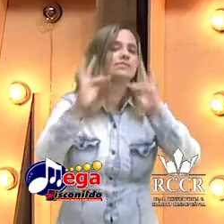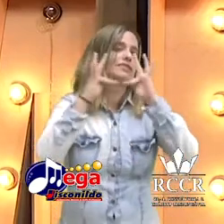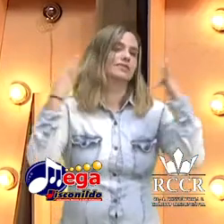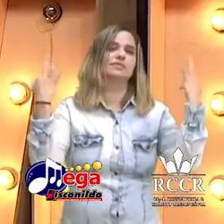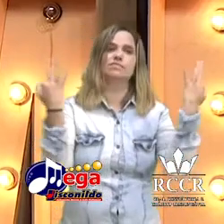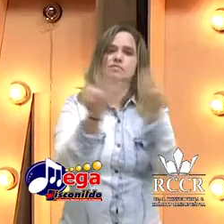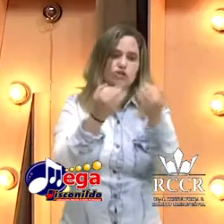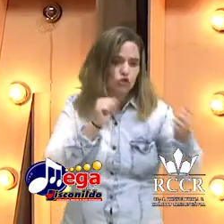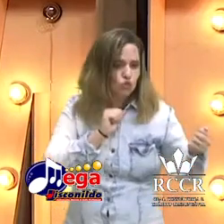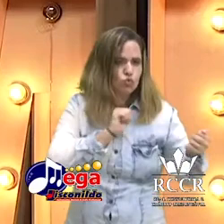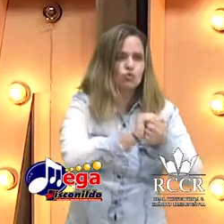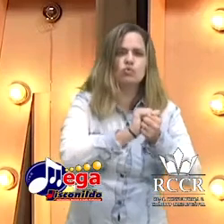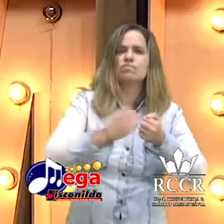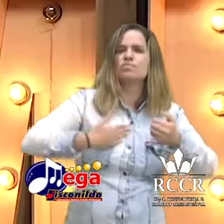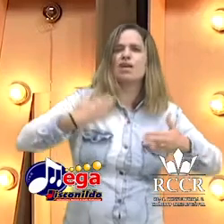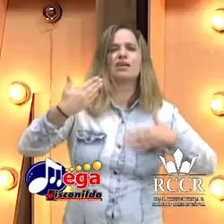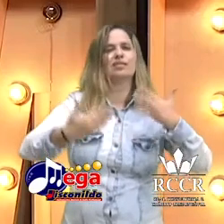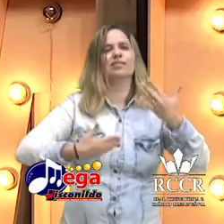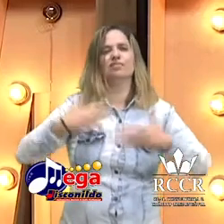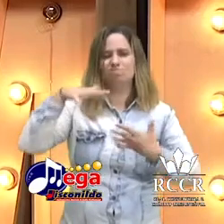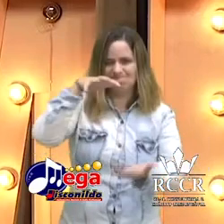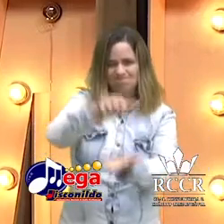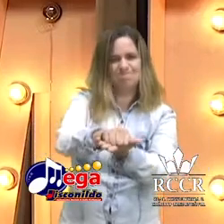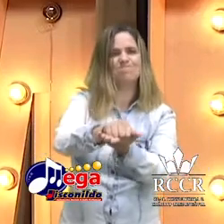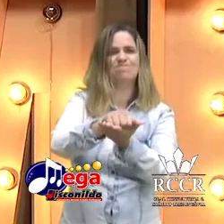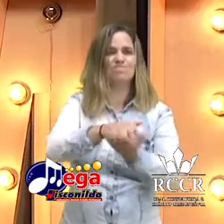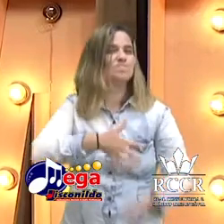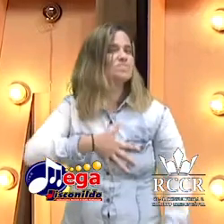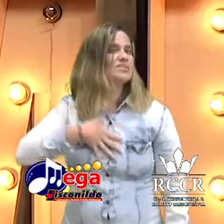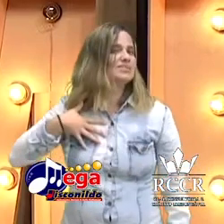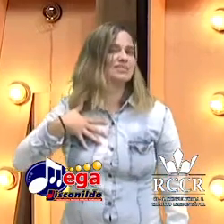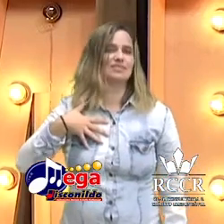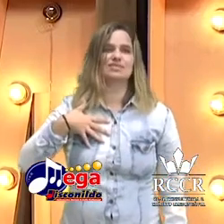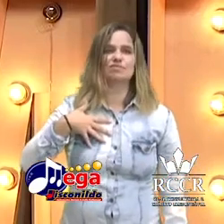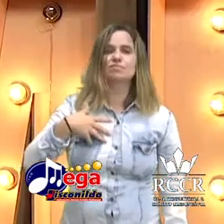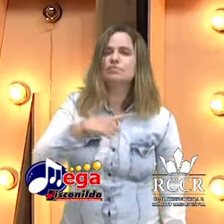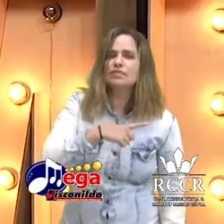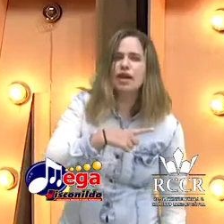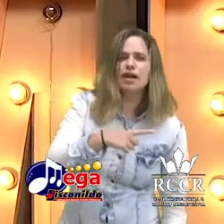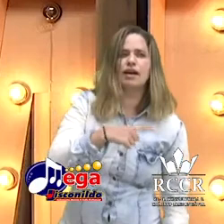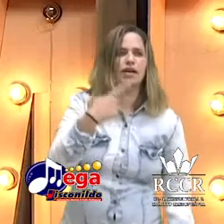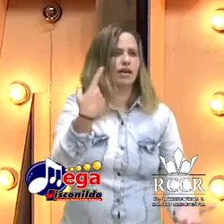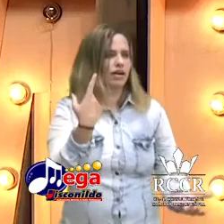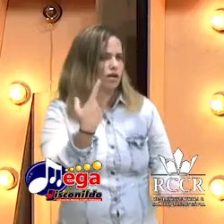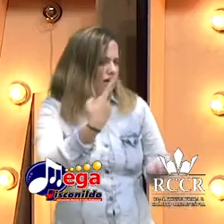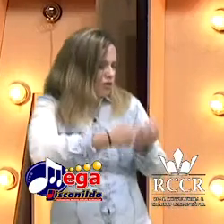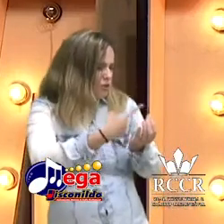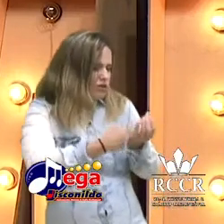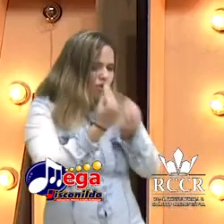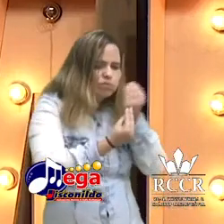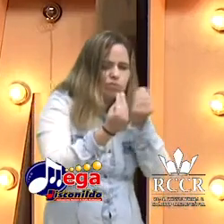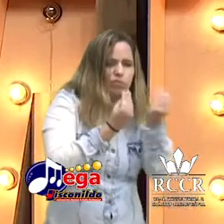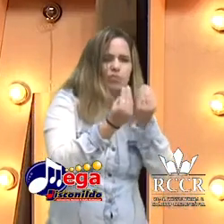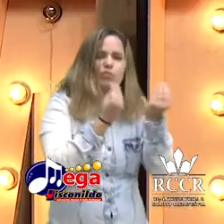os momentos de conquista fora da família, os momentos de prazer, os momentos de sanduíche que borra a cara da gente com ketchup fora da família.